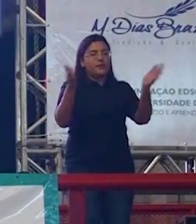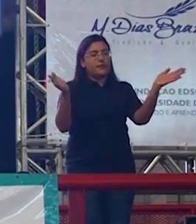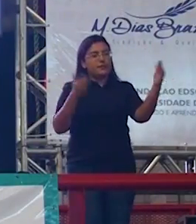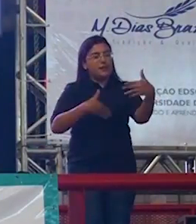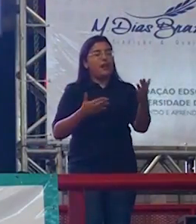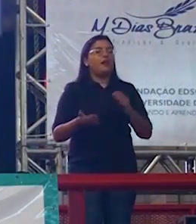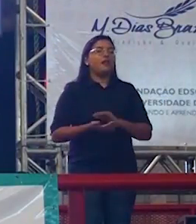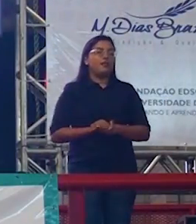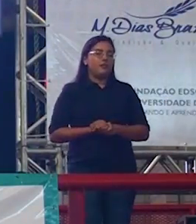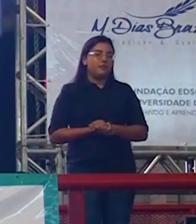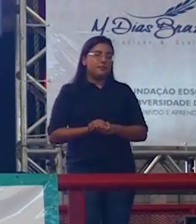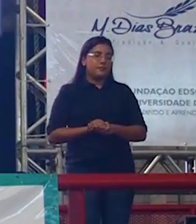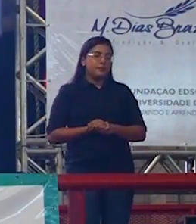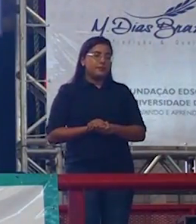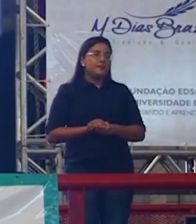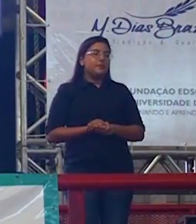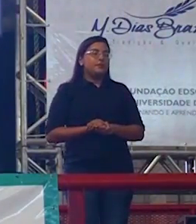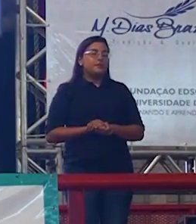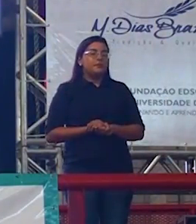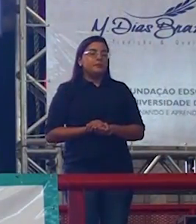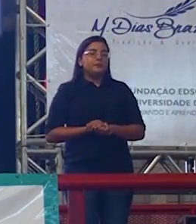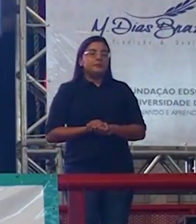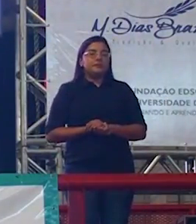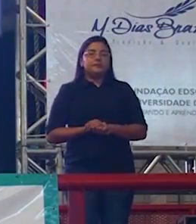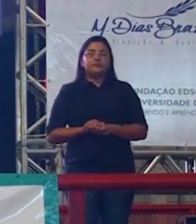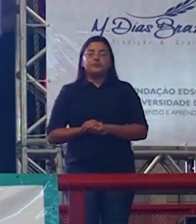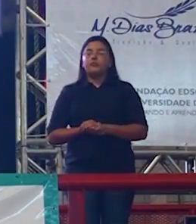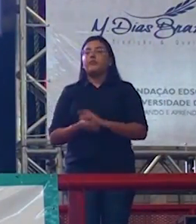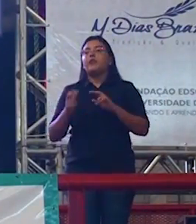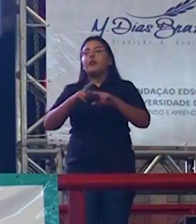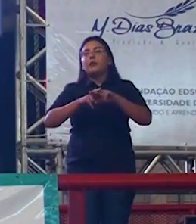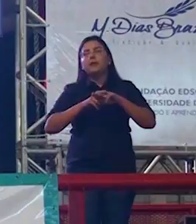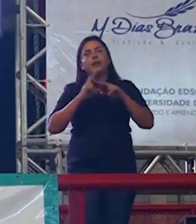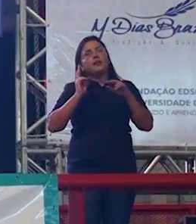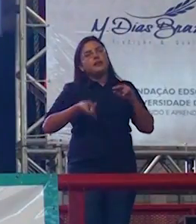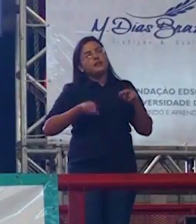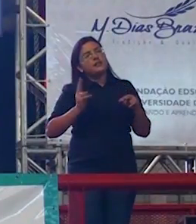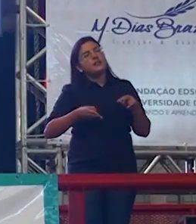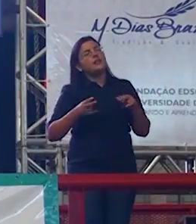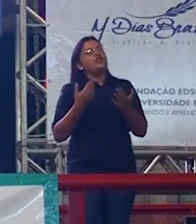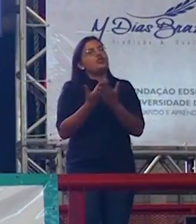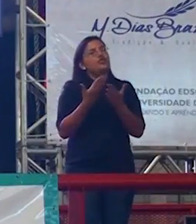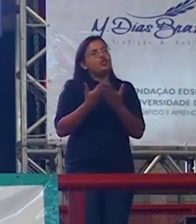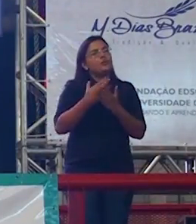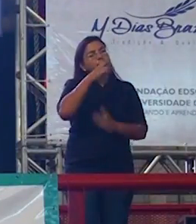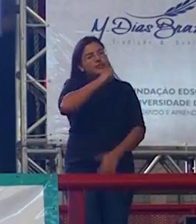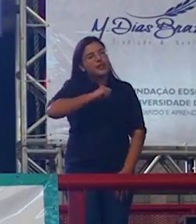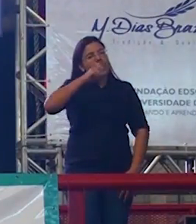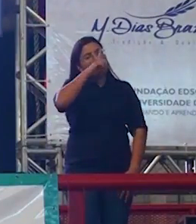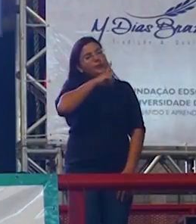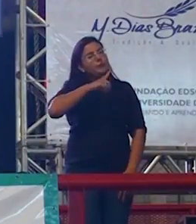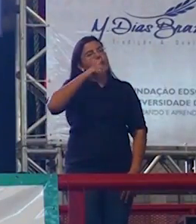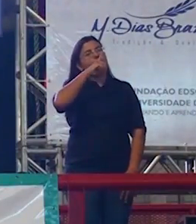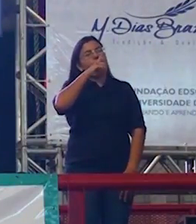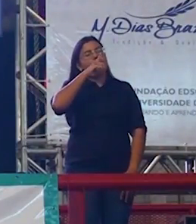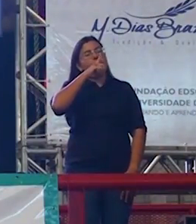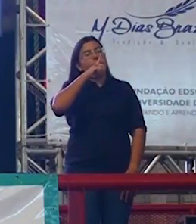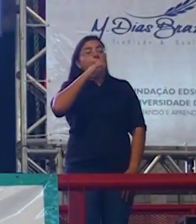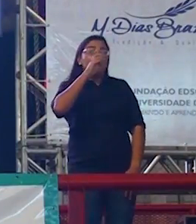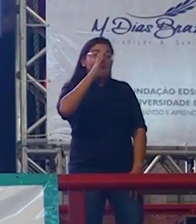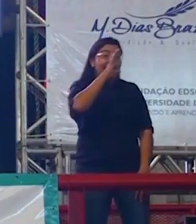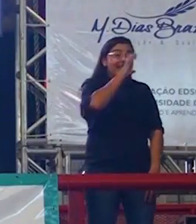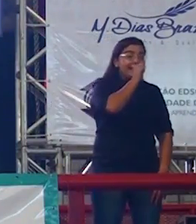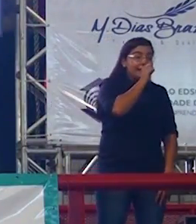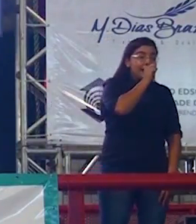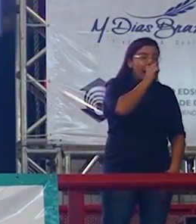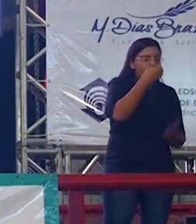minha revisãozinha de véspera da prova. Então procure estudar assim no sábado, aquilo que vai cair na prova